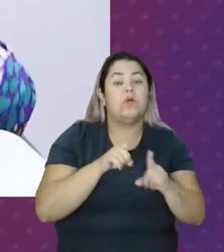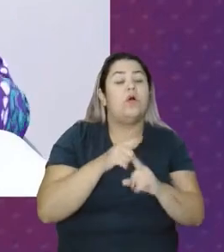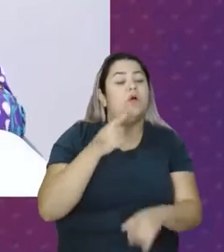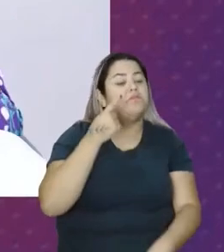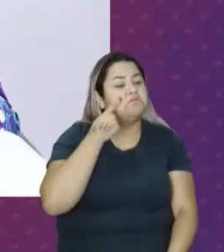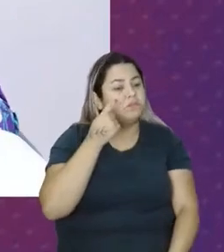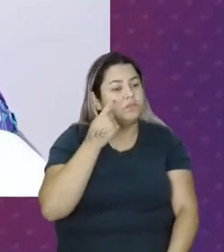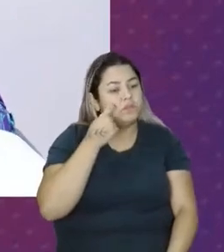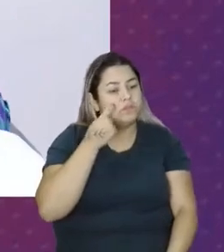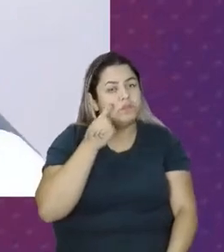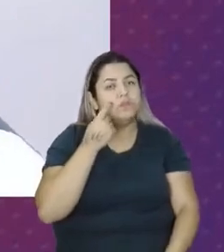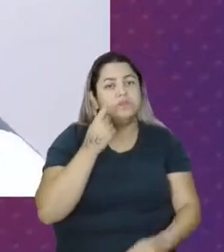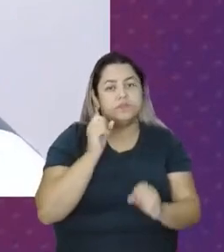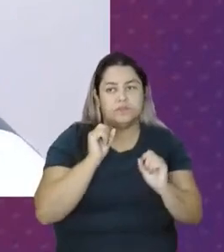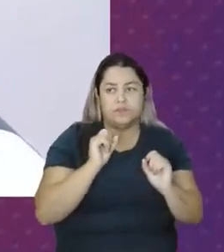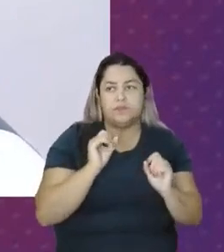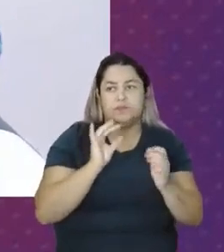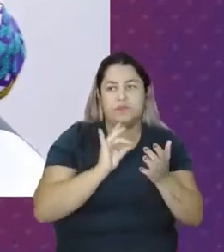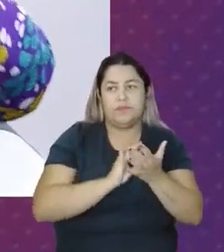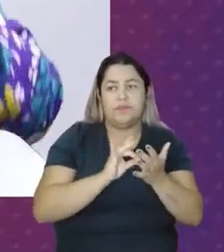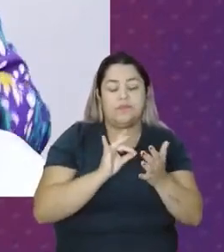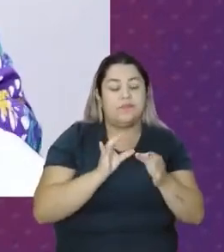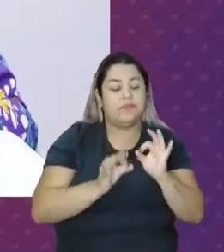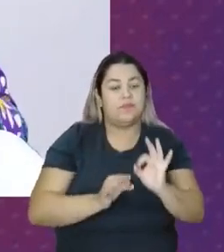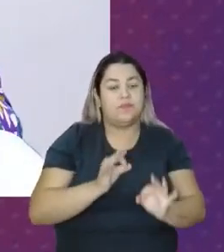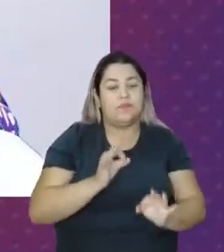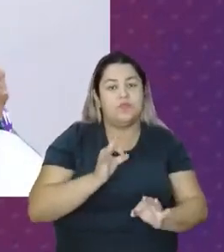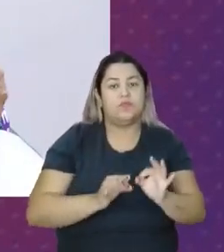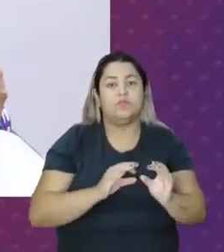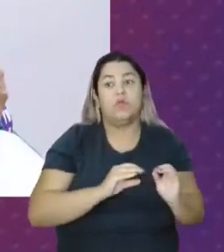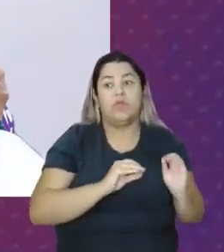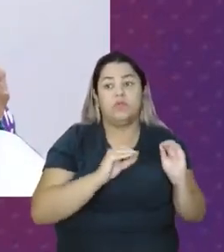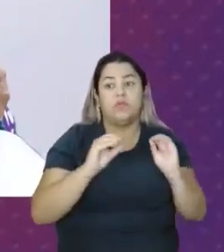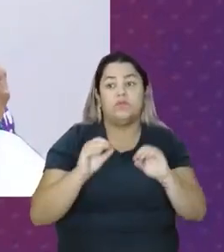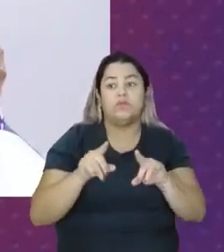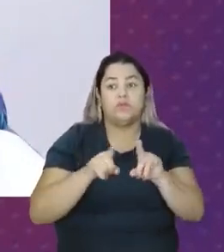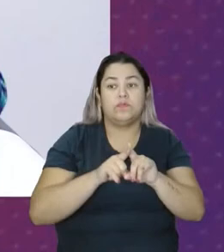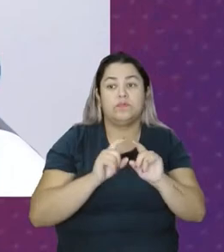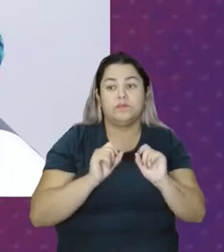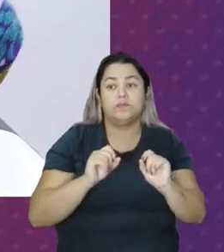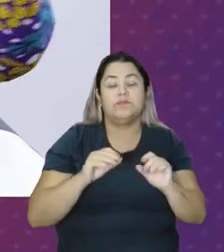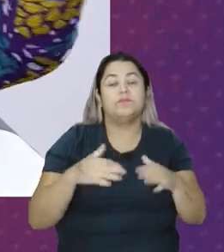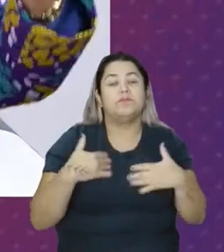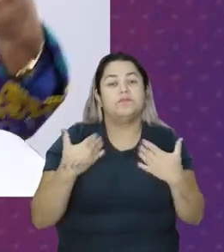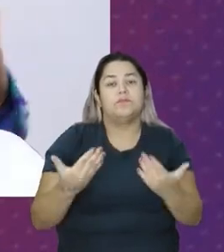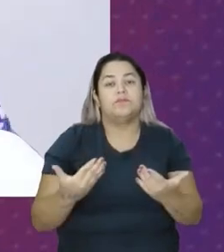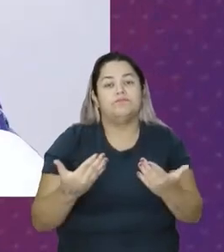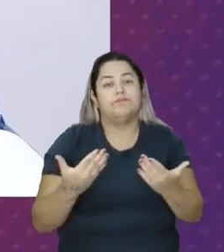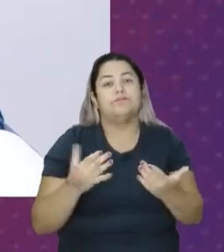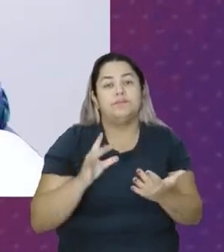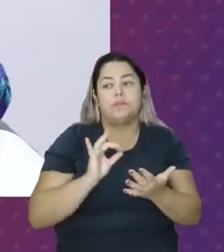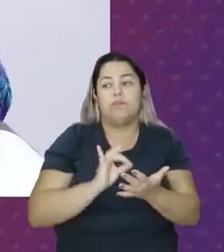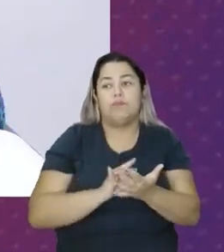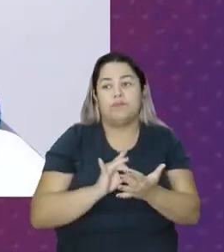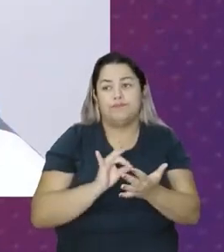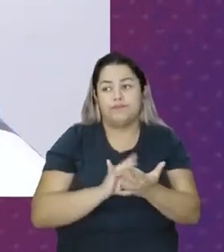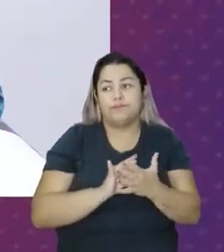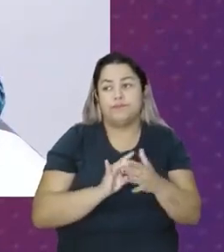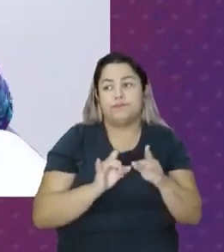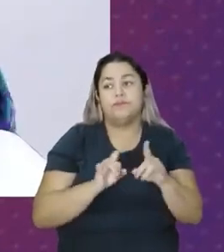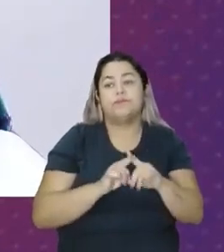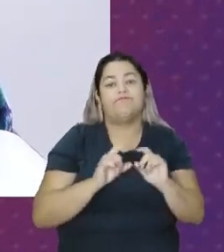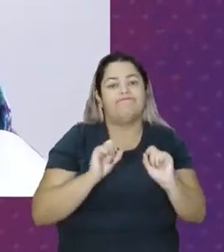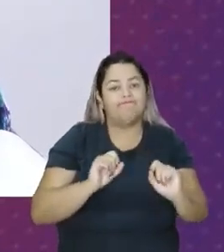a mentalidade, né? E que agora a justiça devolveu ela para ele. Então, essa lógica